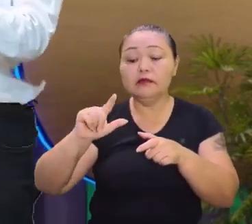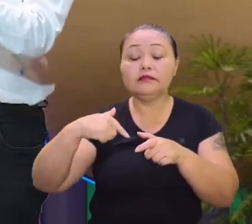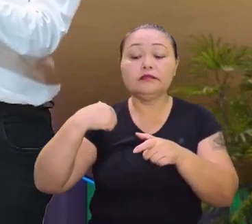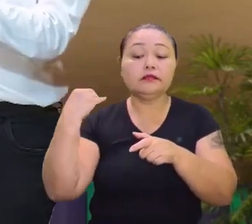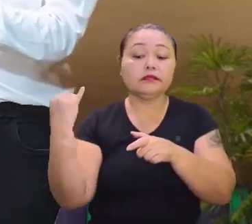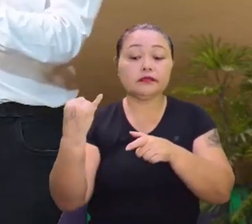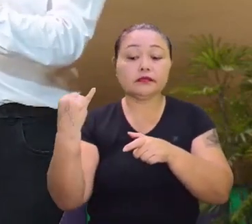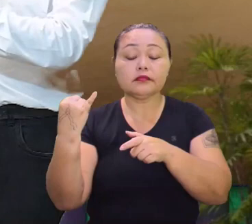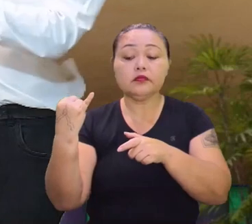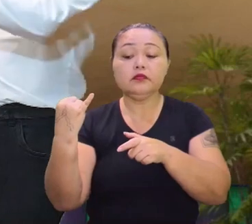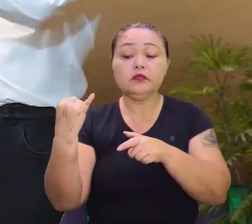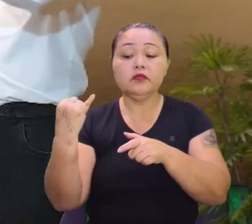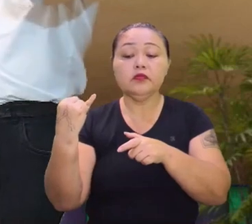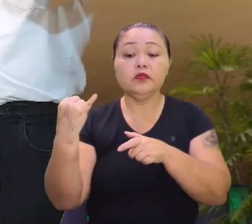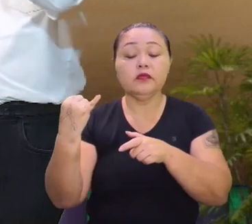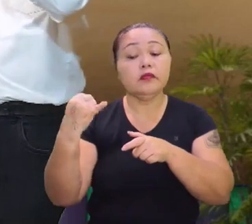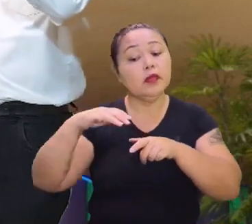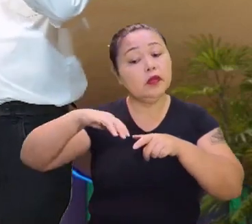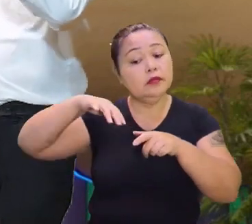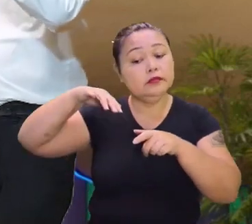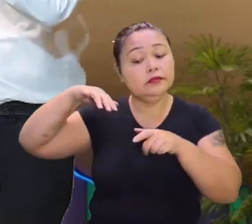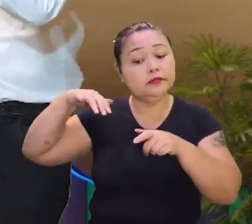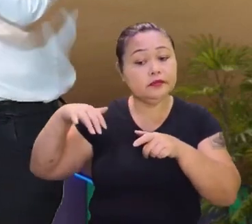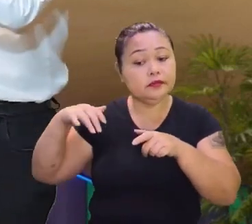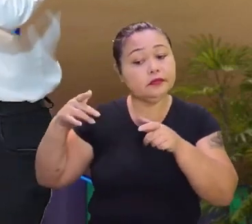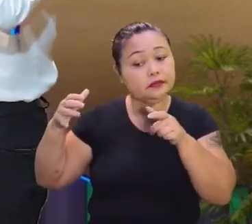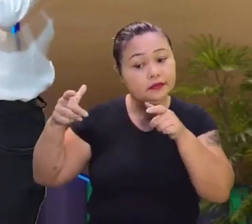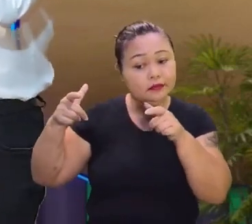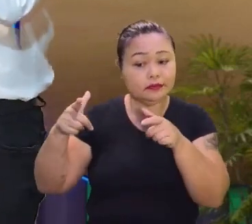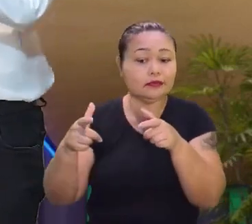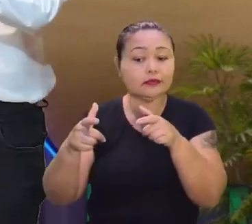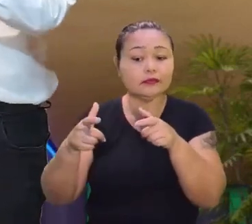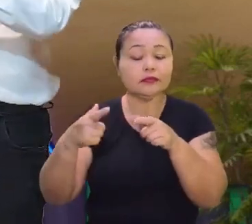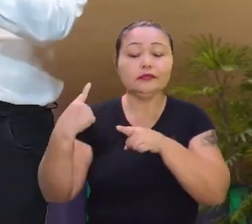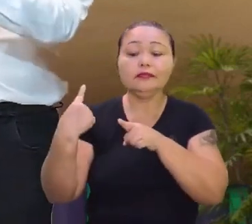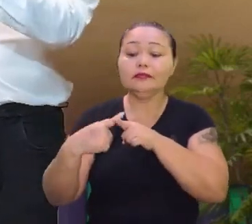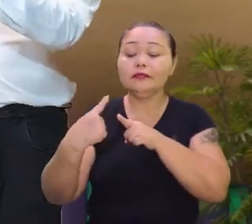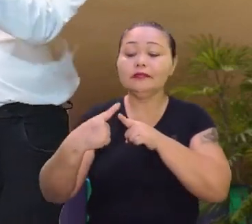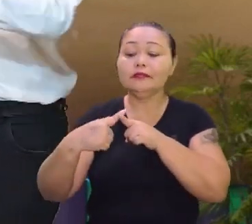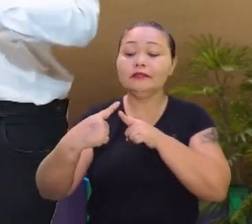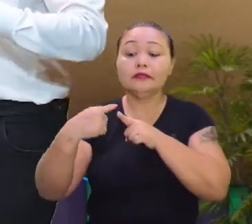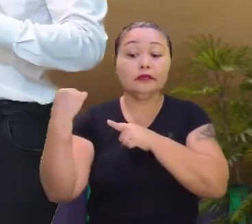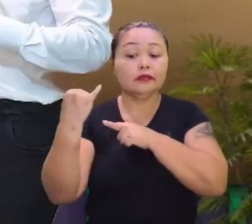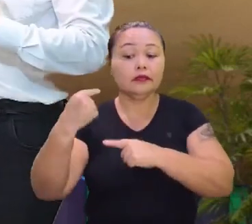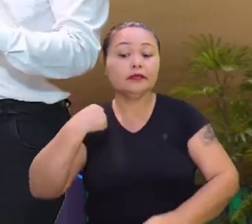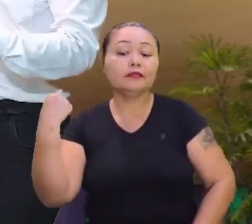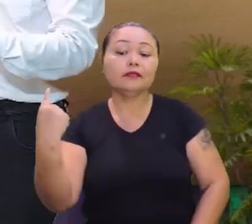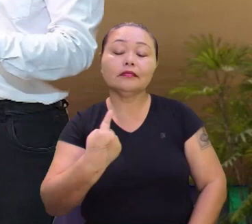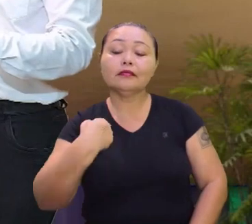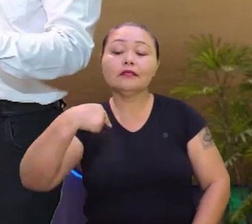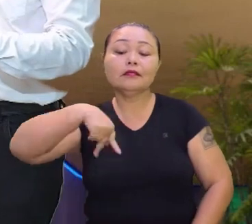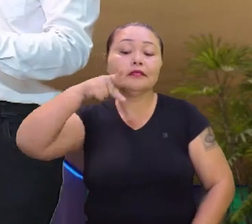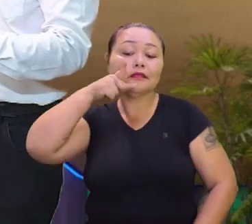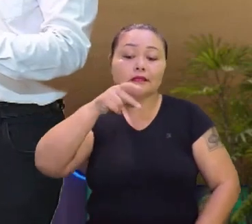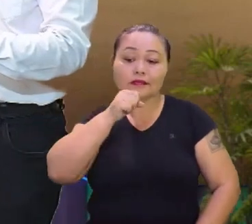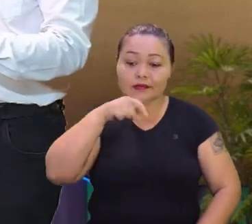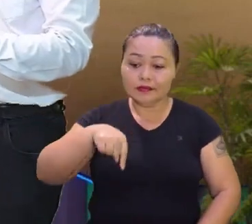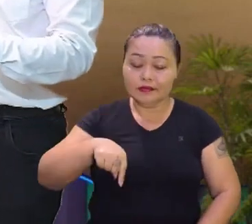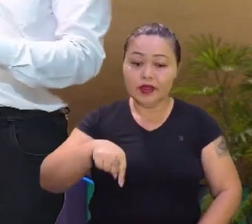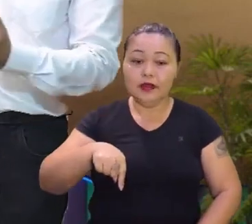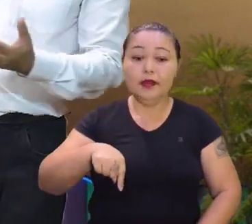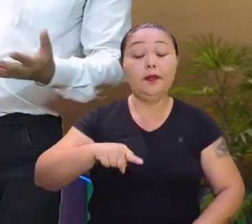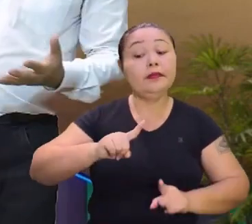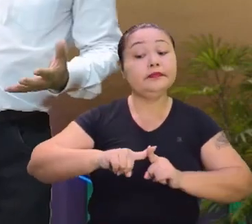uma importância, entre aspas, menor, né? Porque ela não é importante para nós que estamos aqui em Porto Velho.